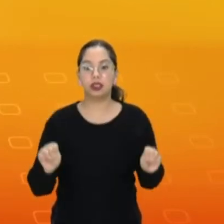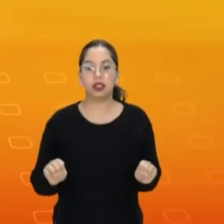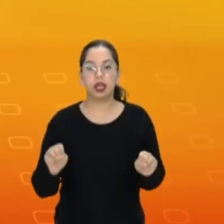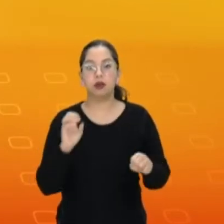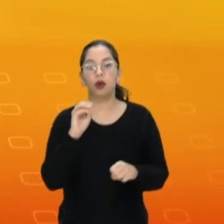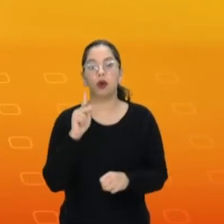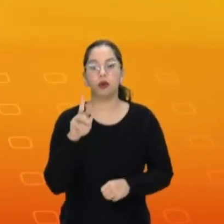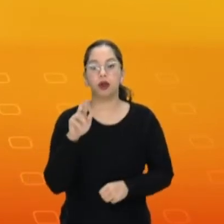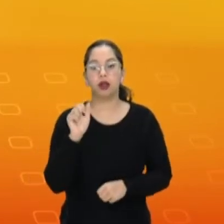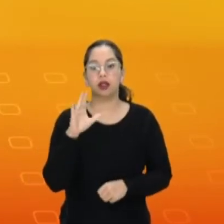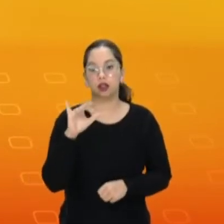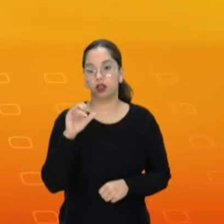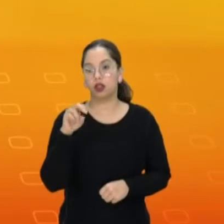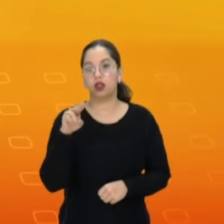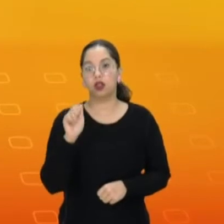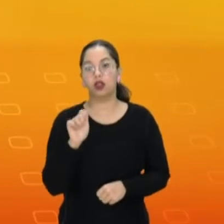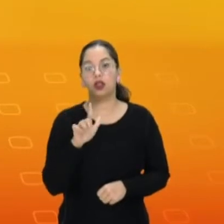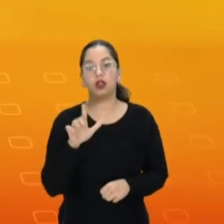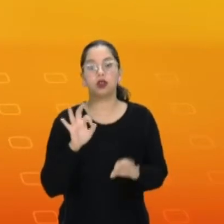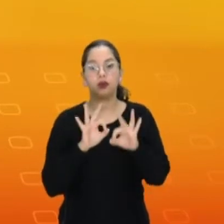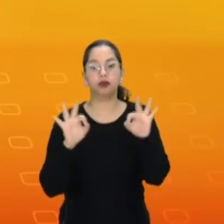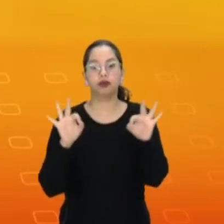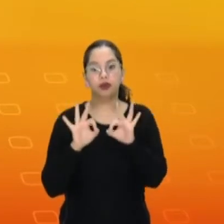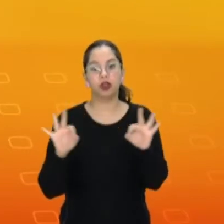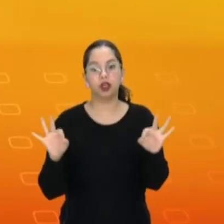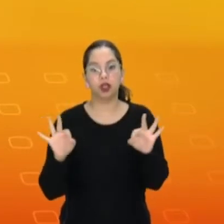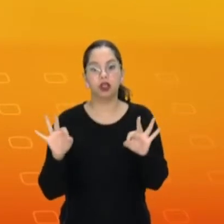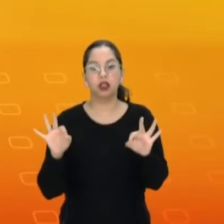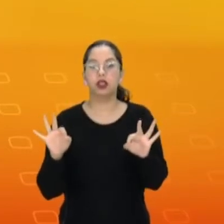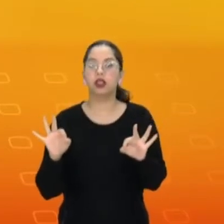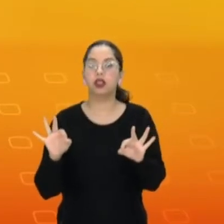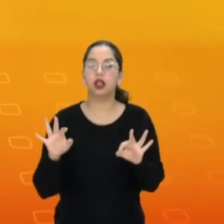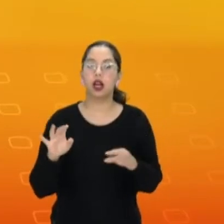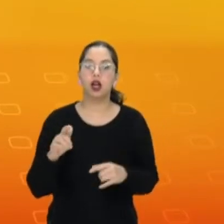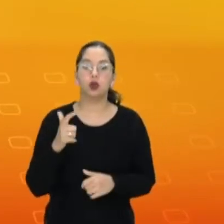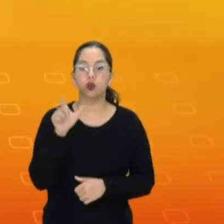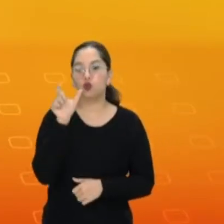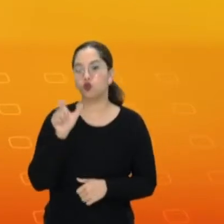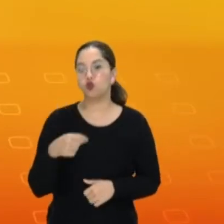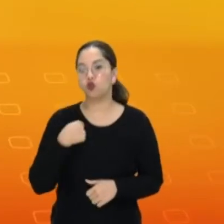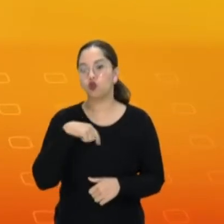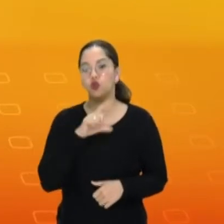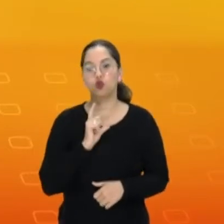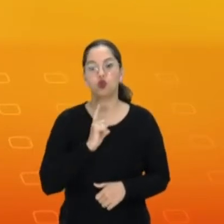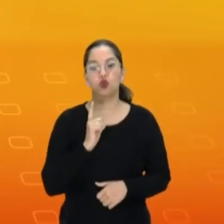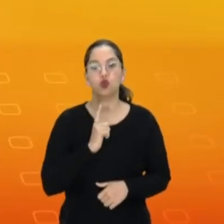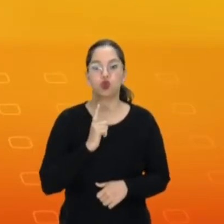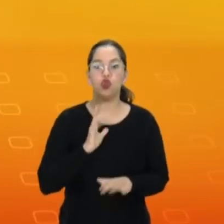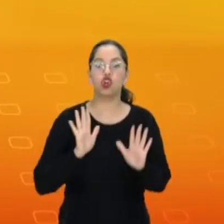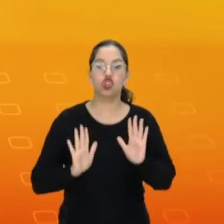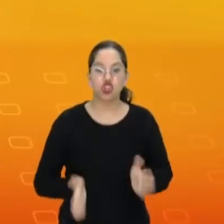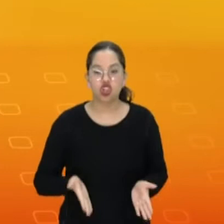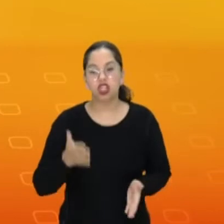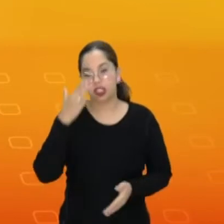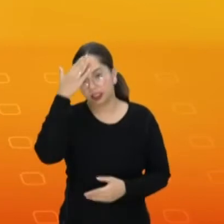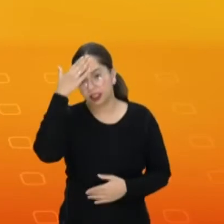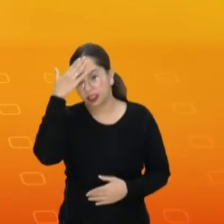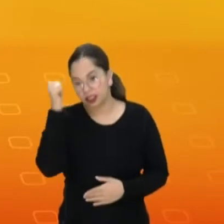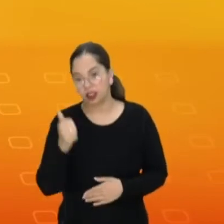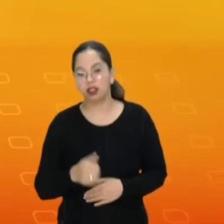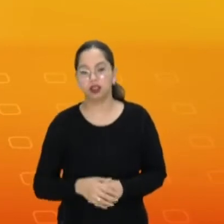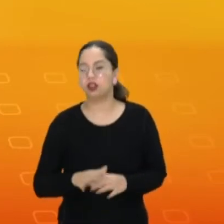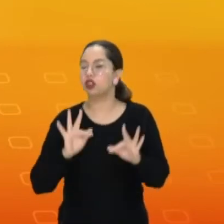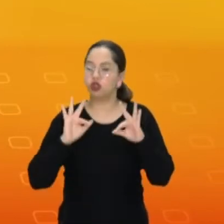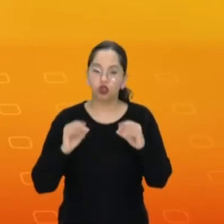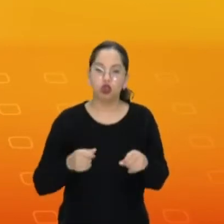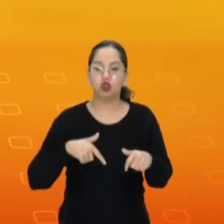cometi sauna aplicação ou ir para o modelo e que eu tenho já fazem ou seja todo o serviço já